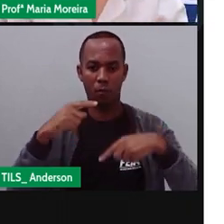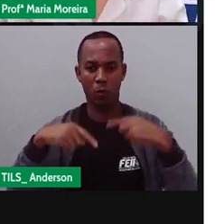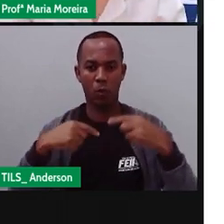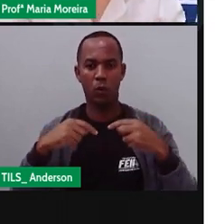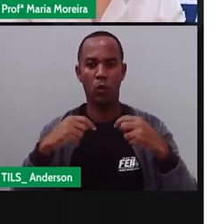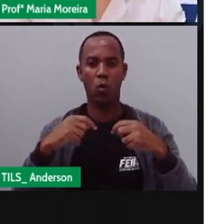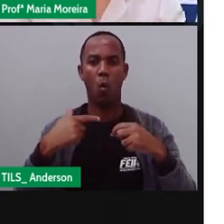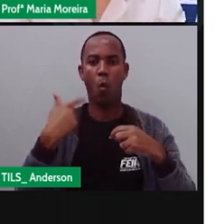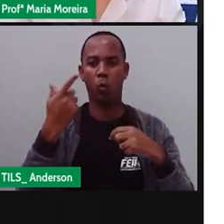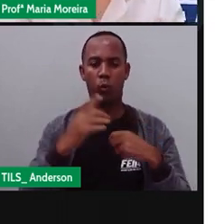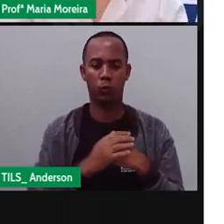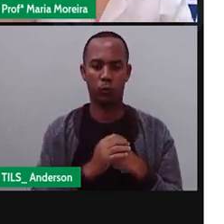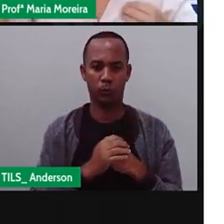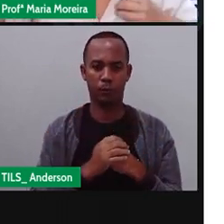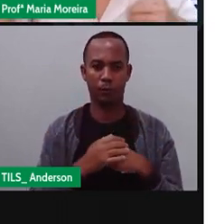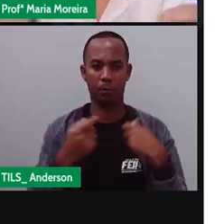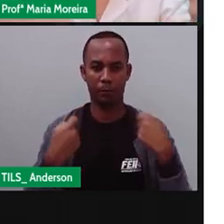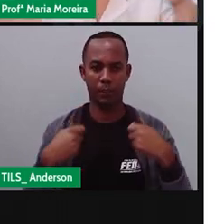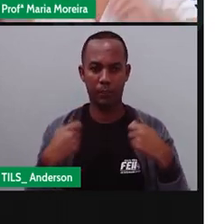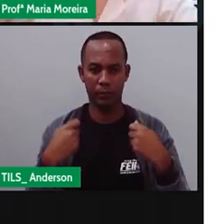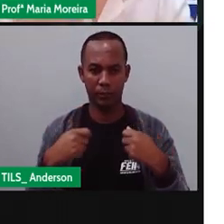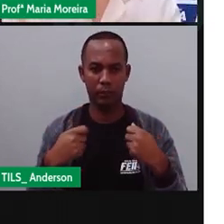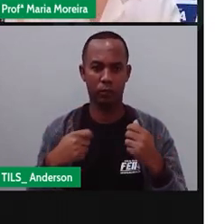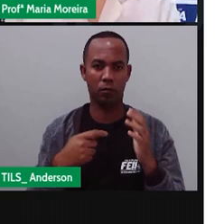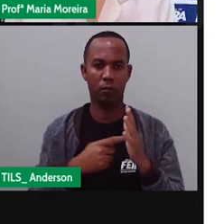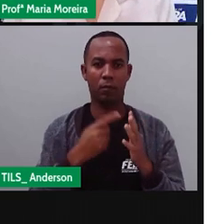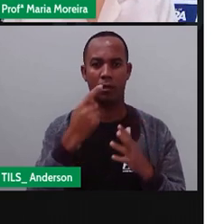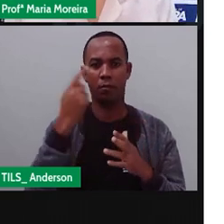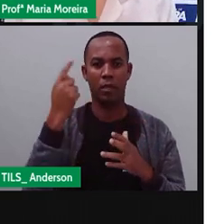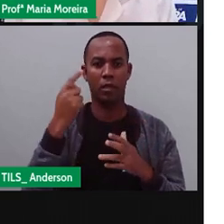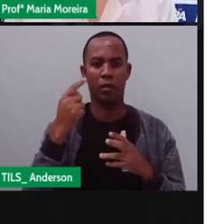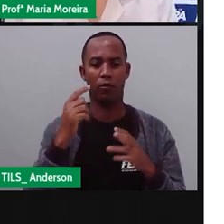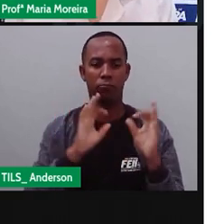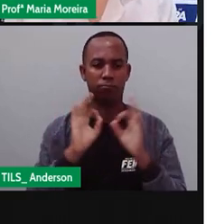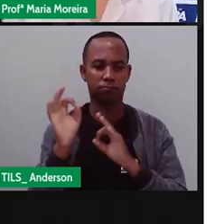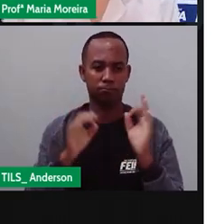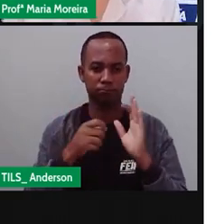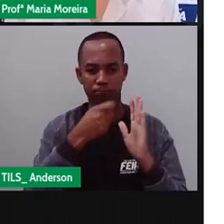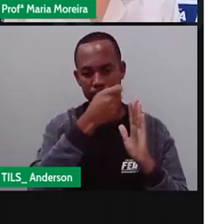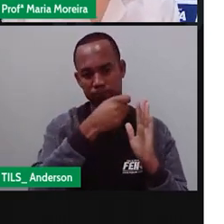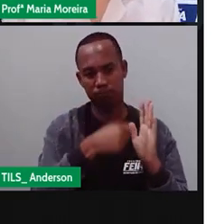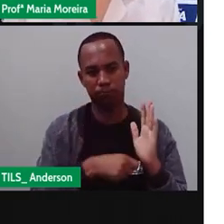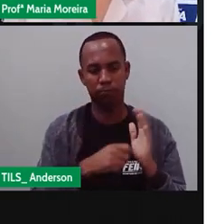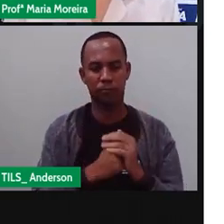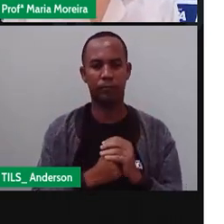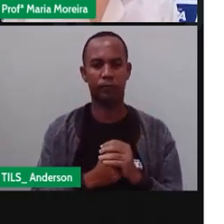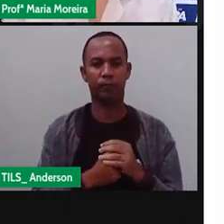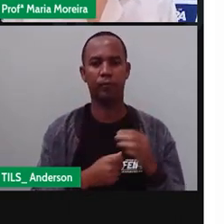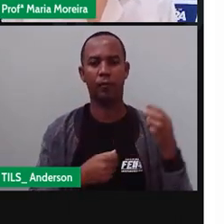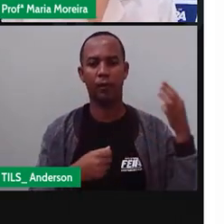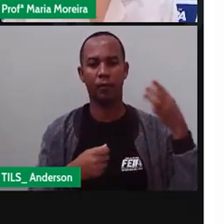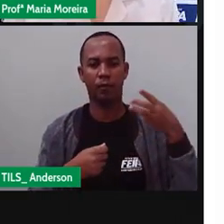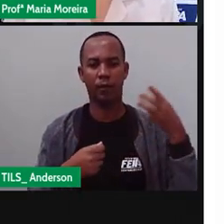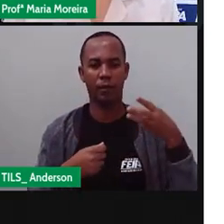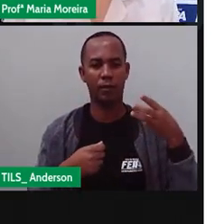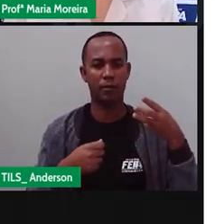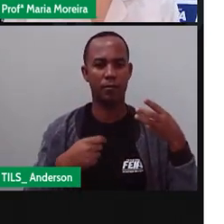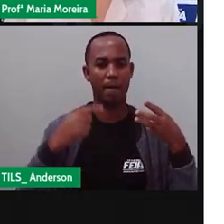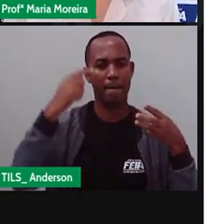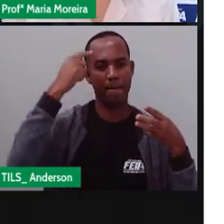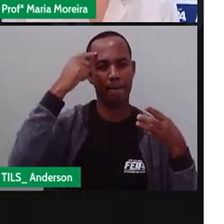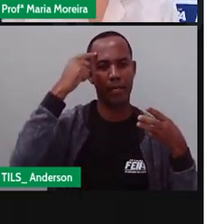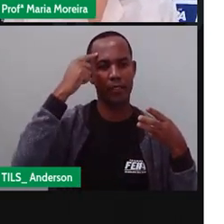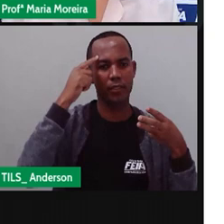próximo, não é isso? Eu preciso que primeiro também fazer um rascunho. A dica número 3, pense no